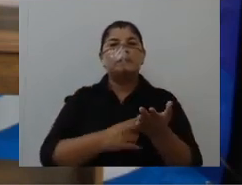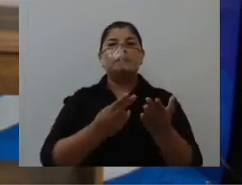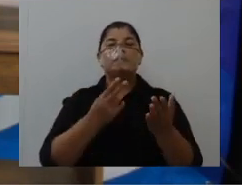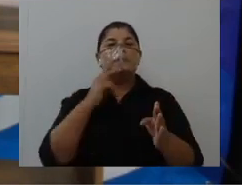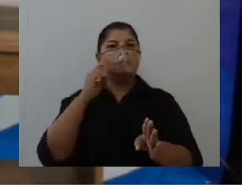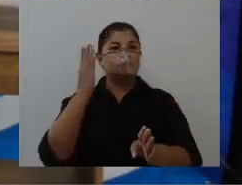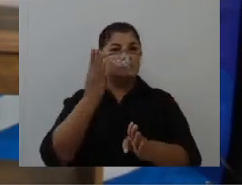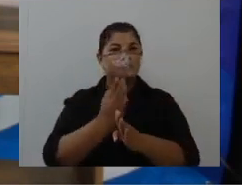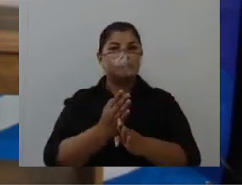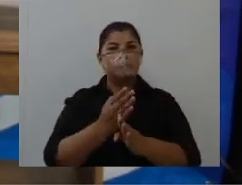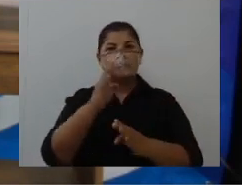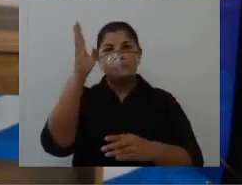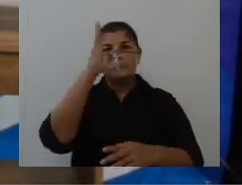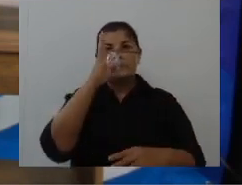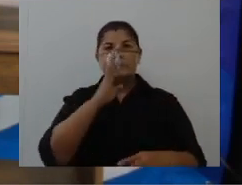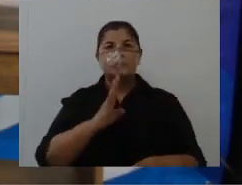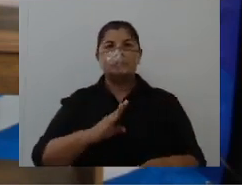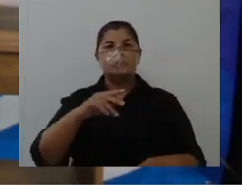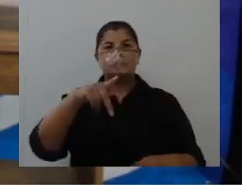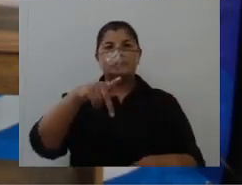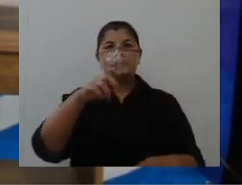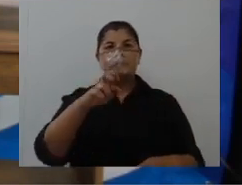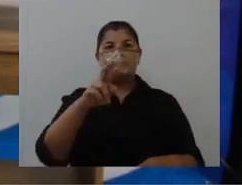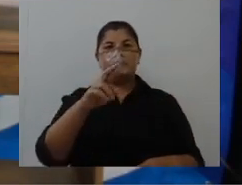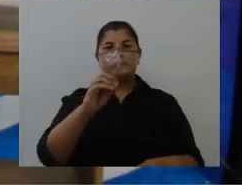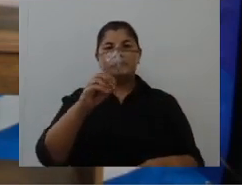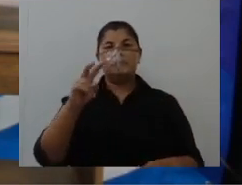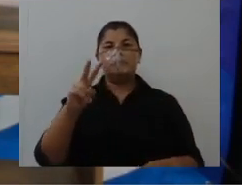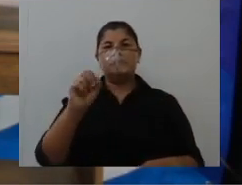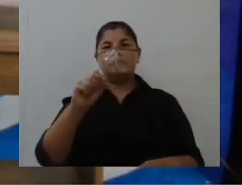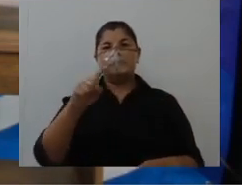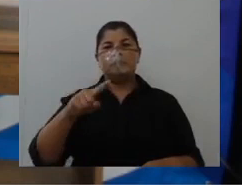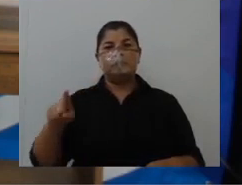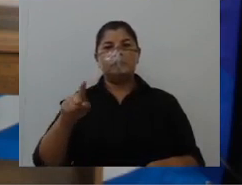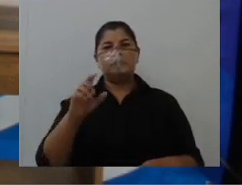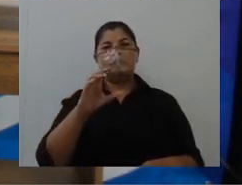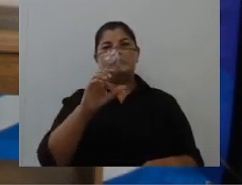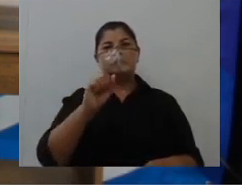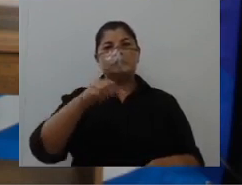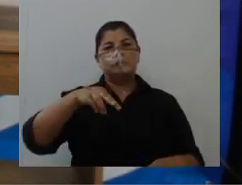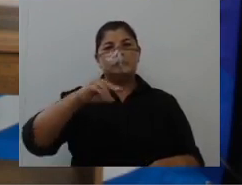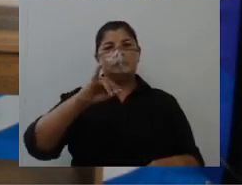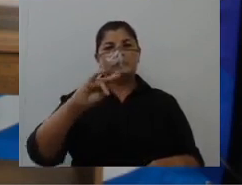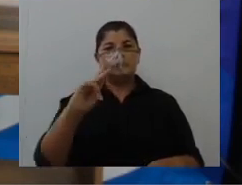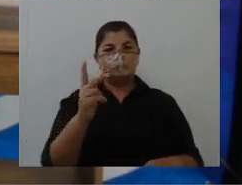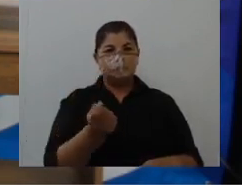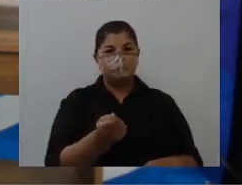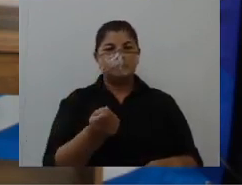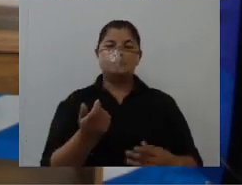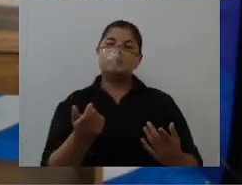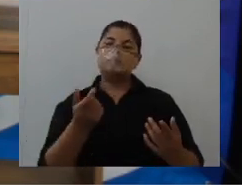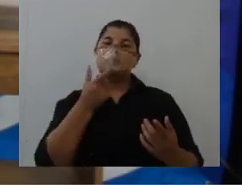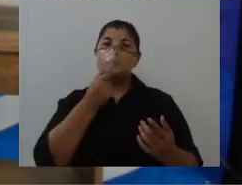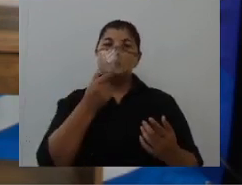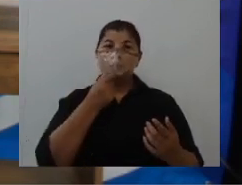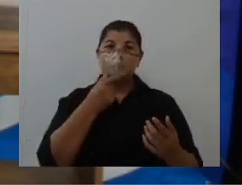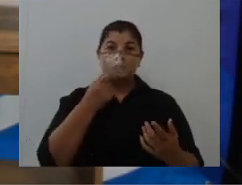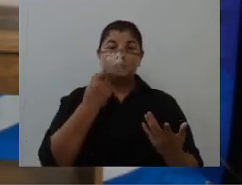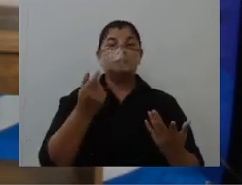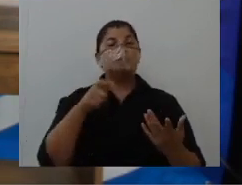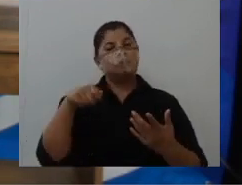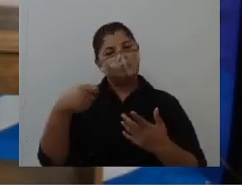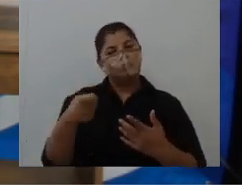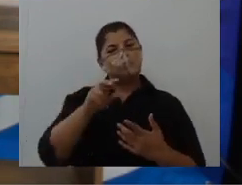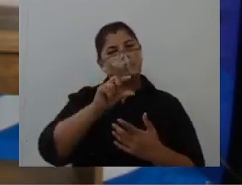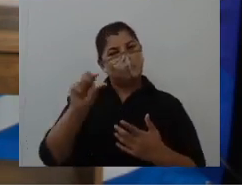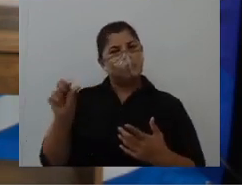Descobrimento do Brasil, que a gente está estudando lá no quinhentismo da literatura. Gente, quando o Caminha escreveu aquela carta, ele foi